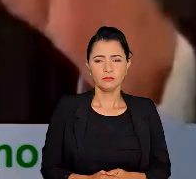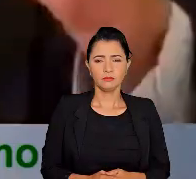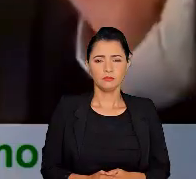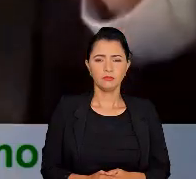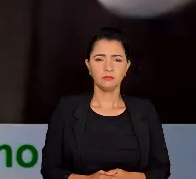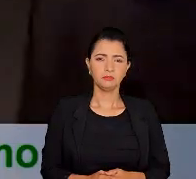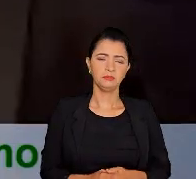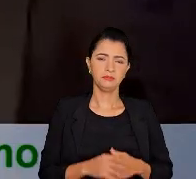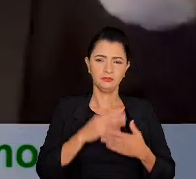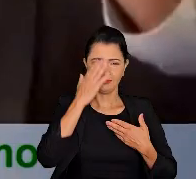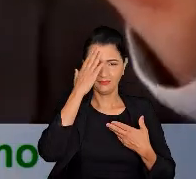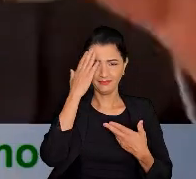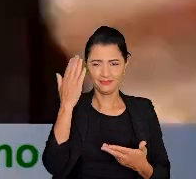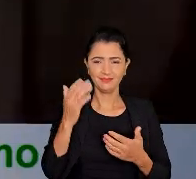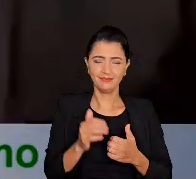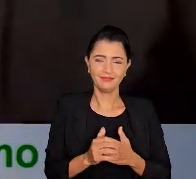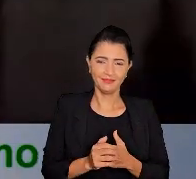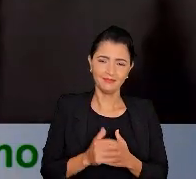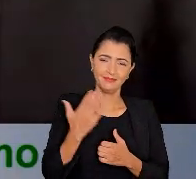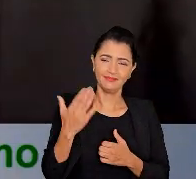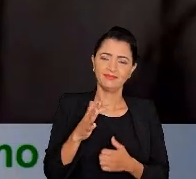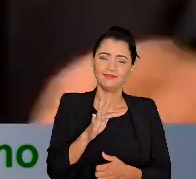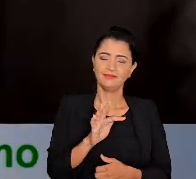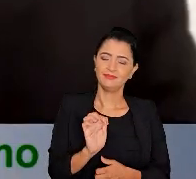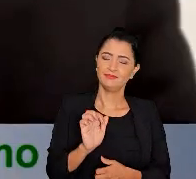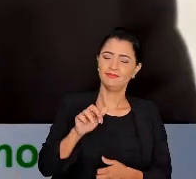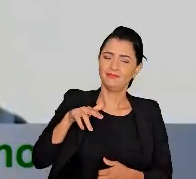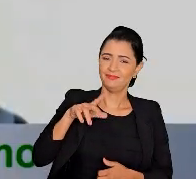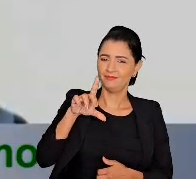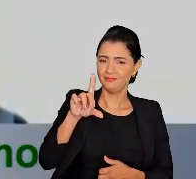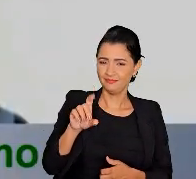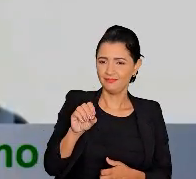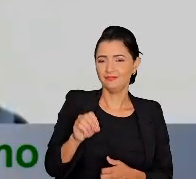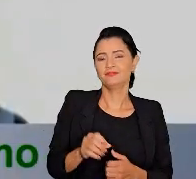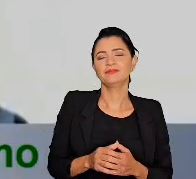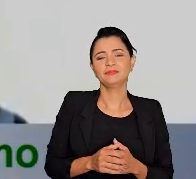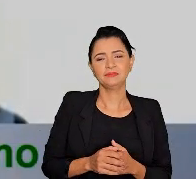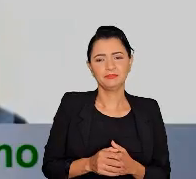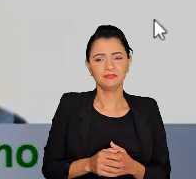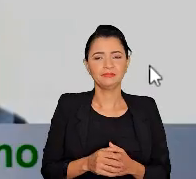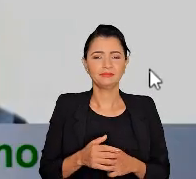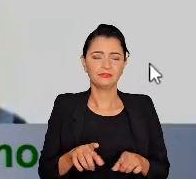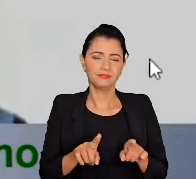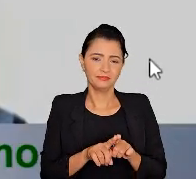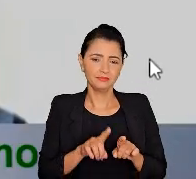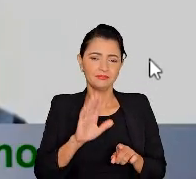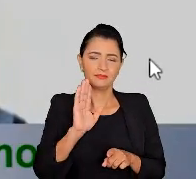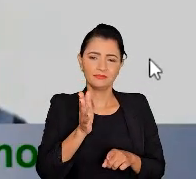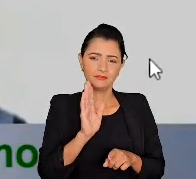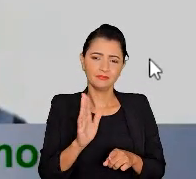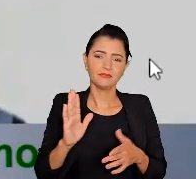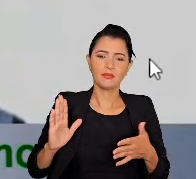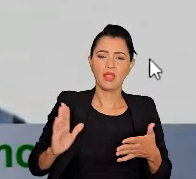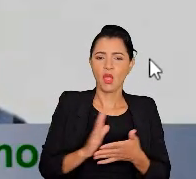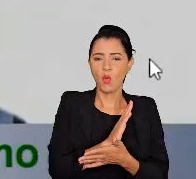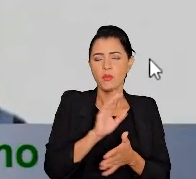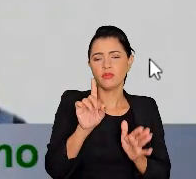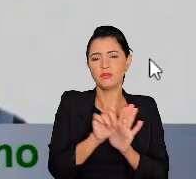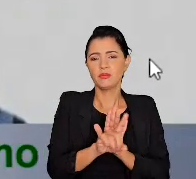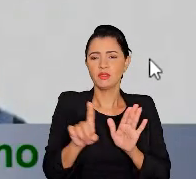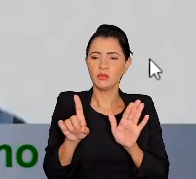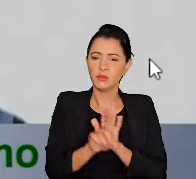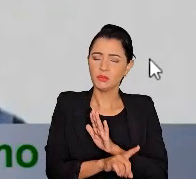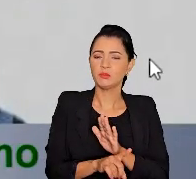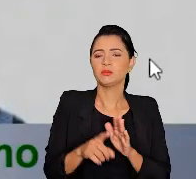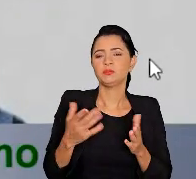Muito obrigada, doutor Fernando. E nós temos já algumas perguntas que